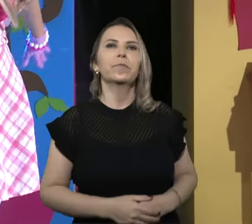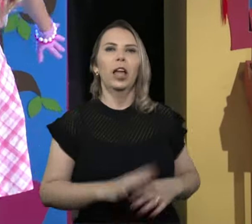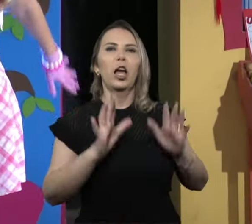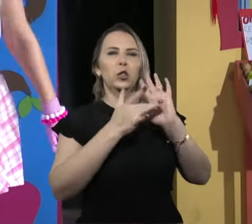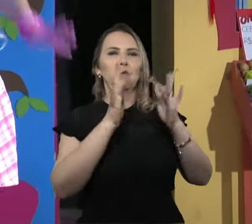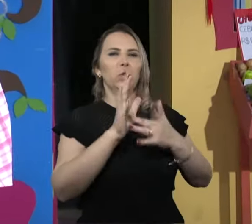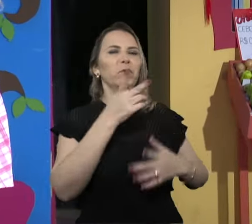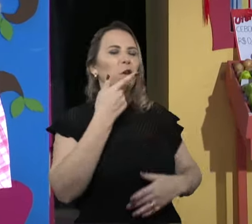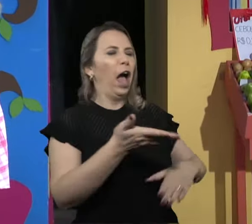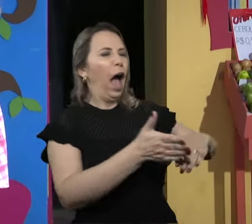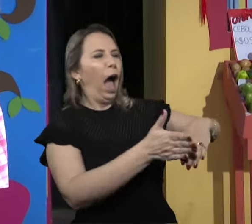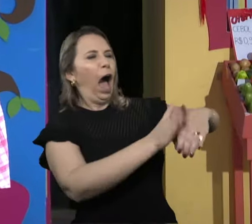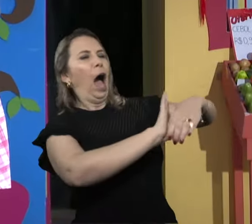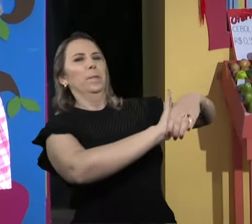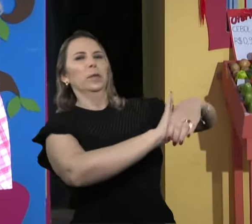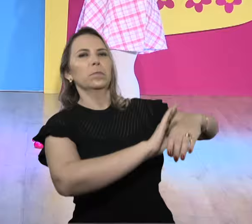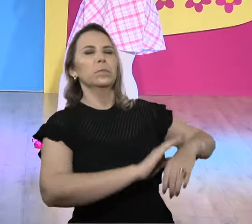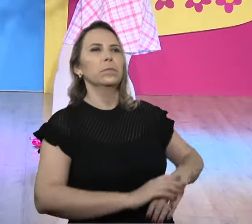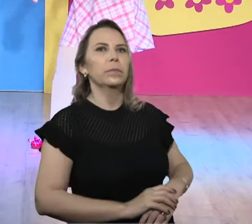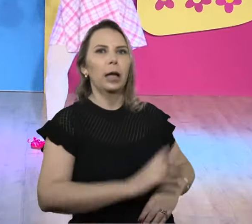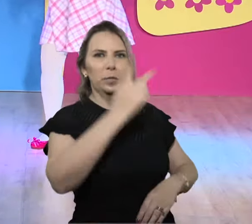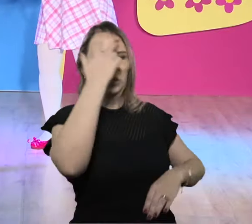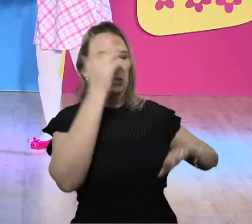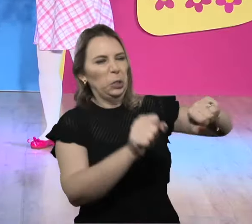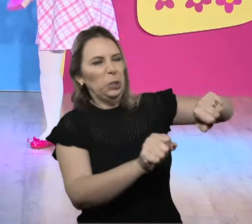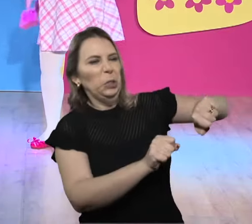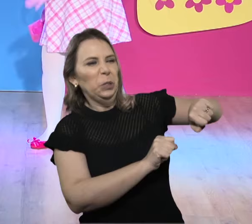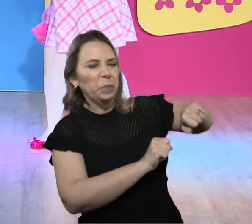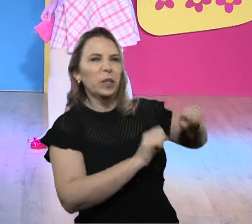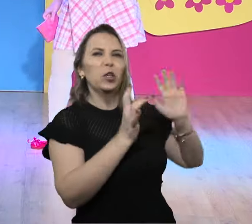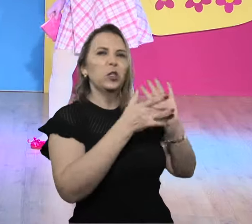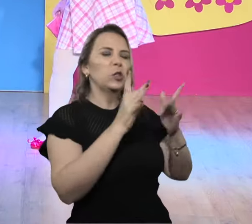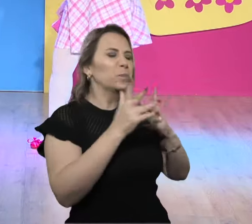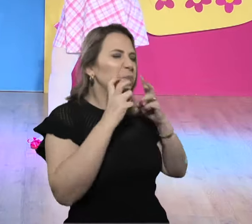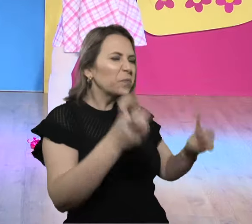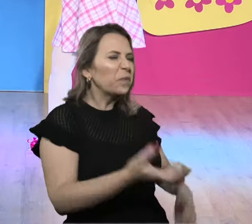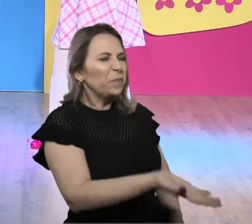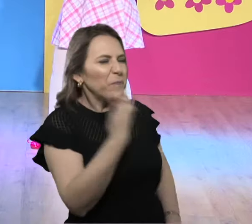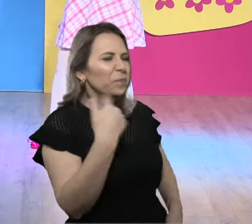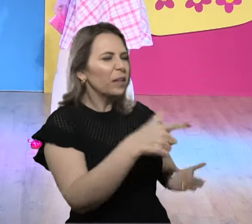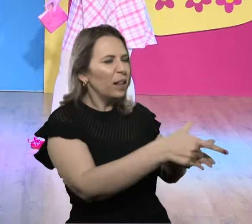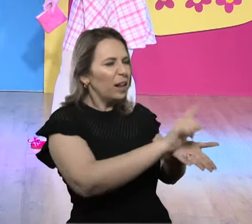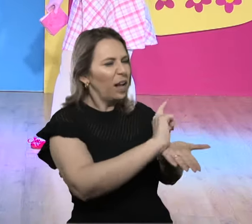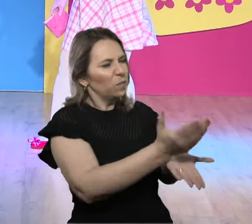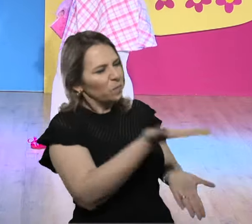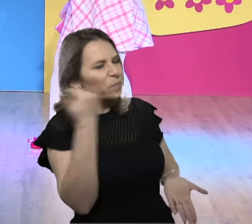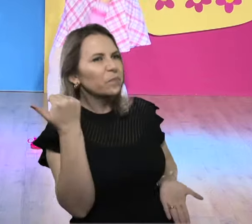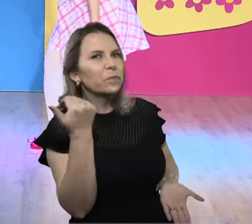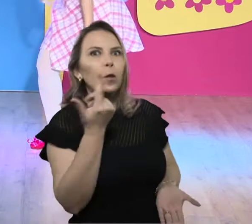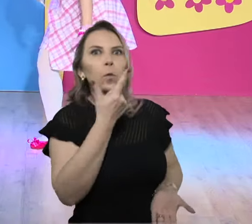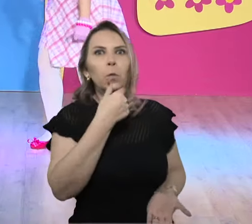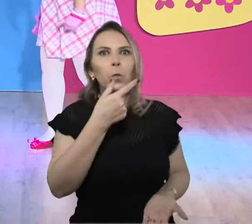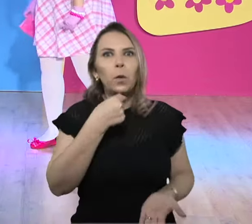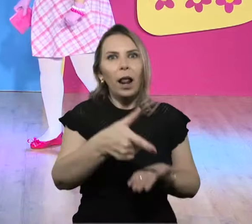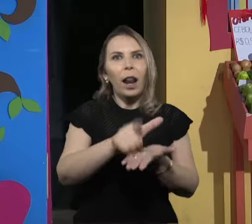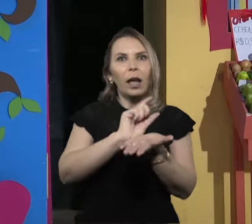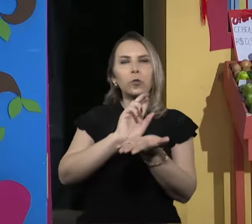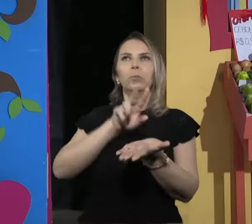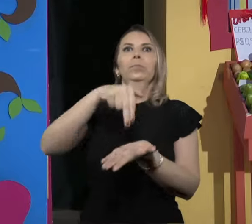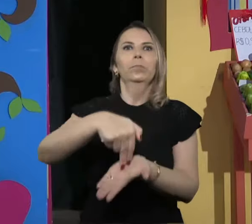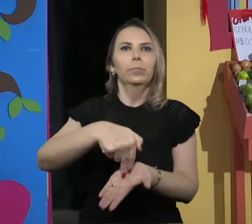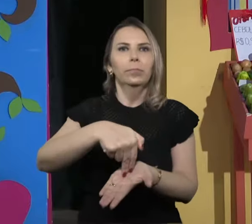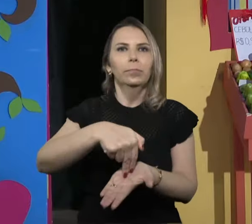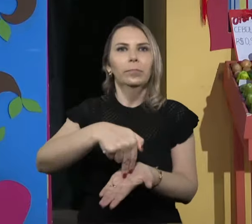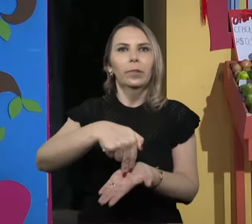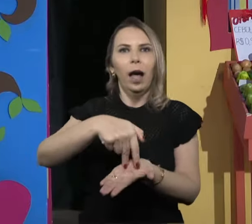assim: "Abra o túmulo!" Aí eles abriram o túmulo e falou: "Lázaro, sai daí!" Aí o